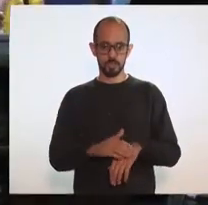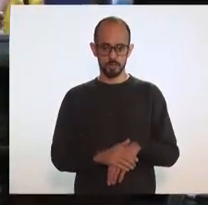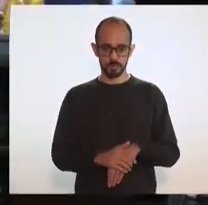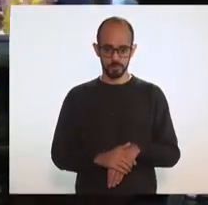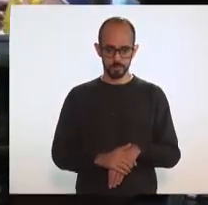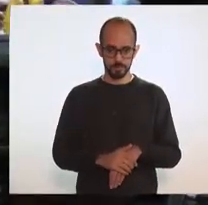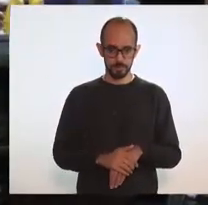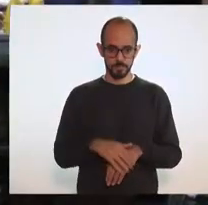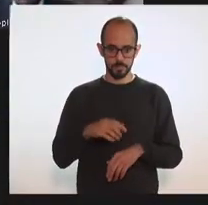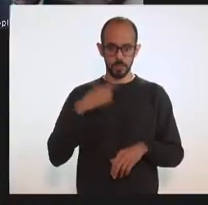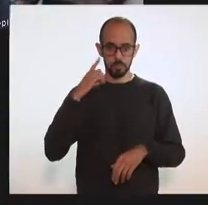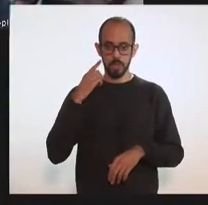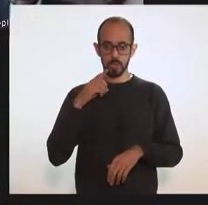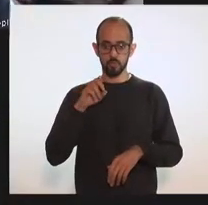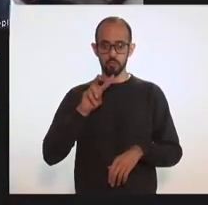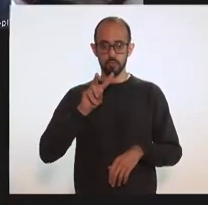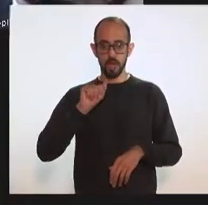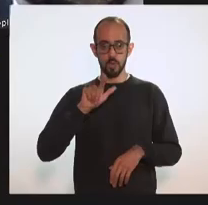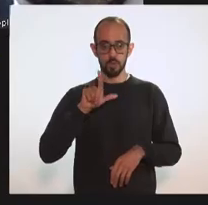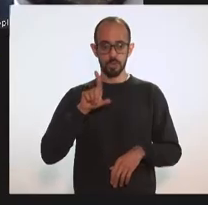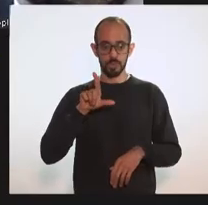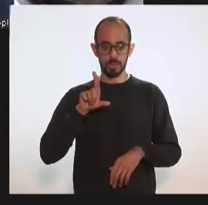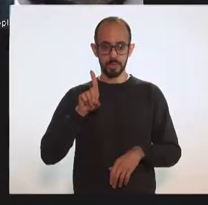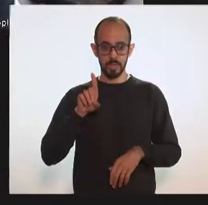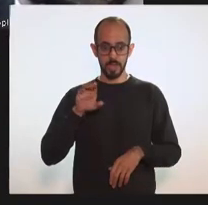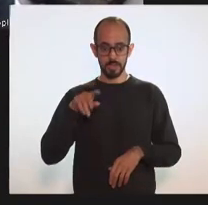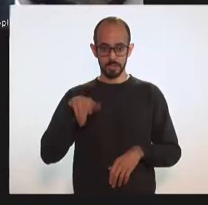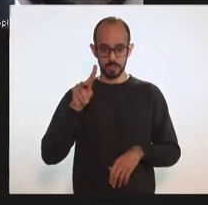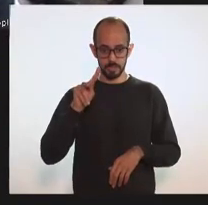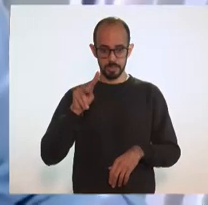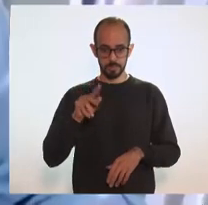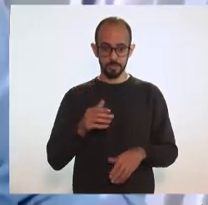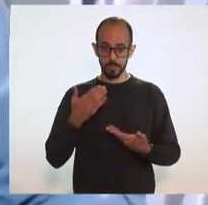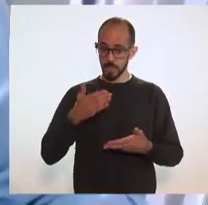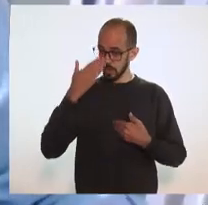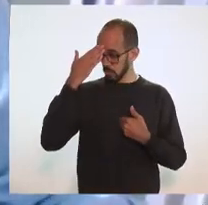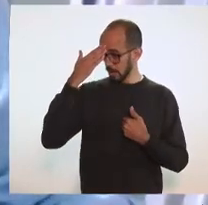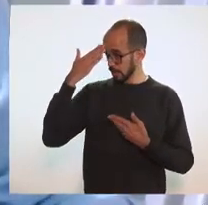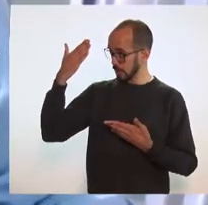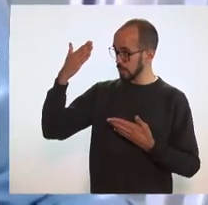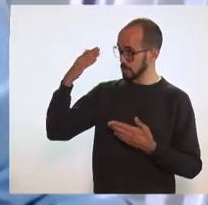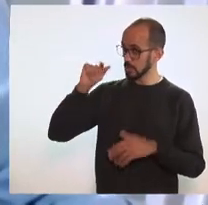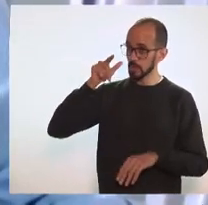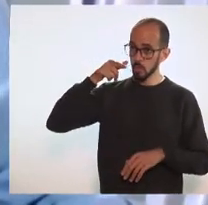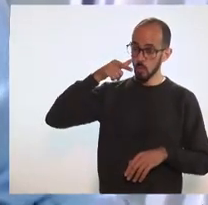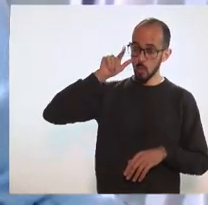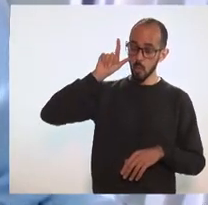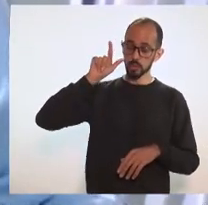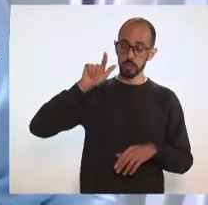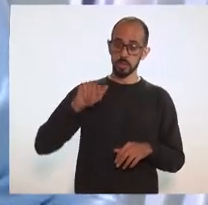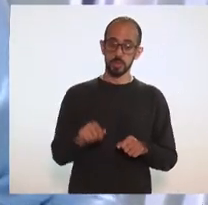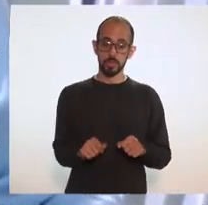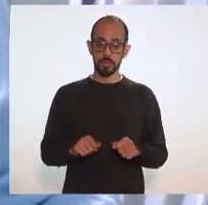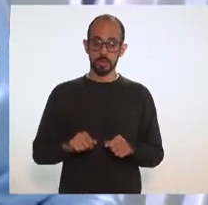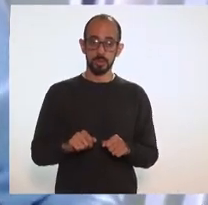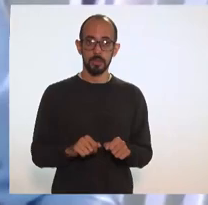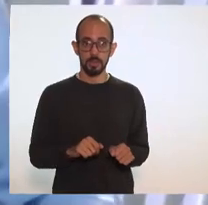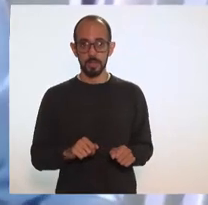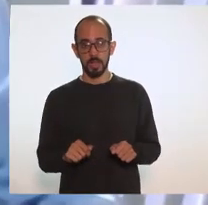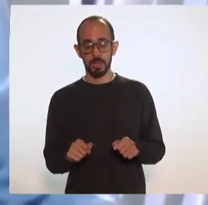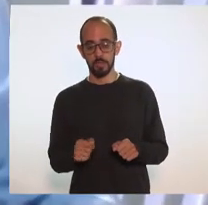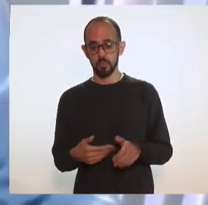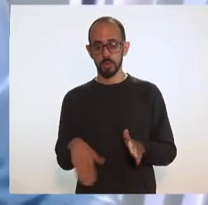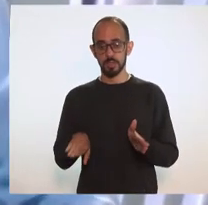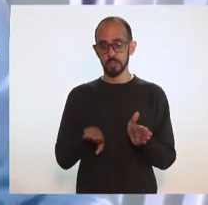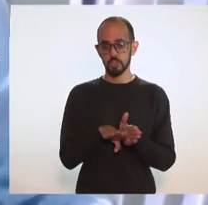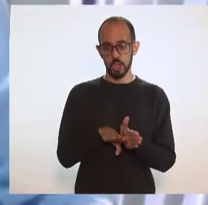Deputado waldeck só queria agradecer Presidente ontem foi trazida a ao plenário